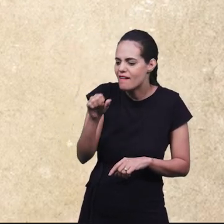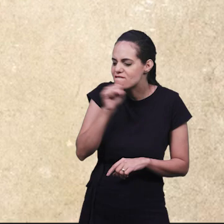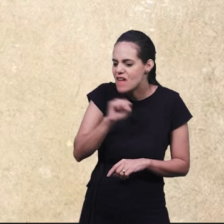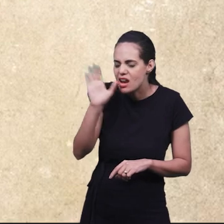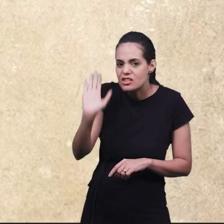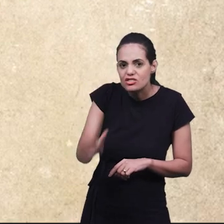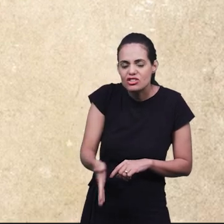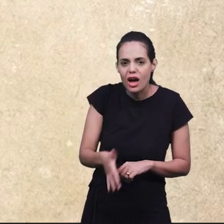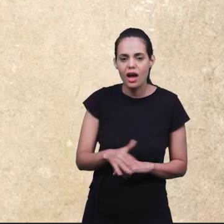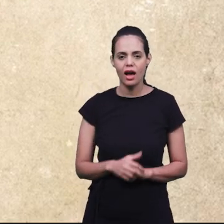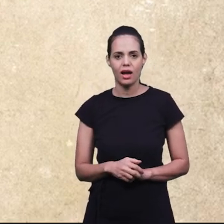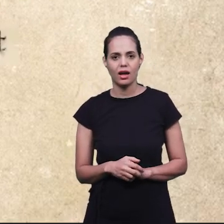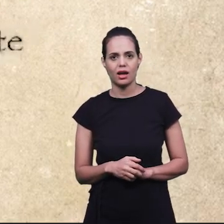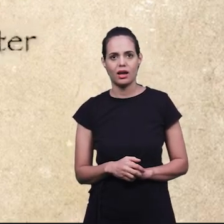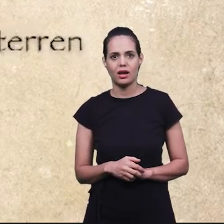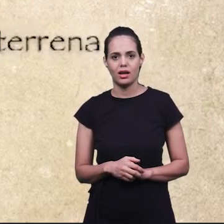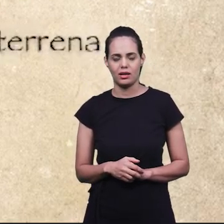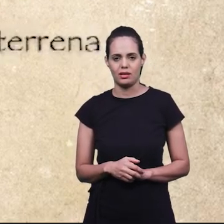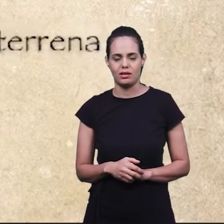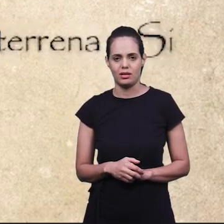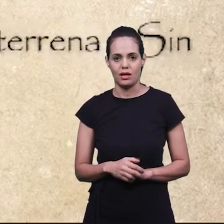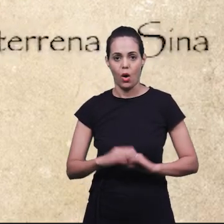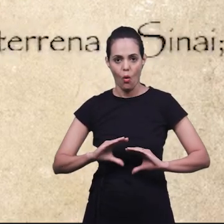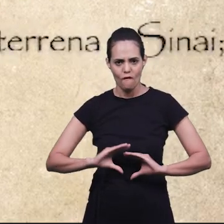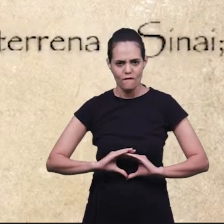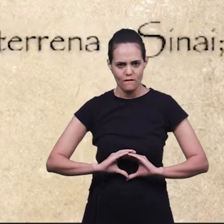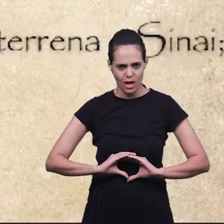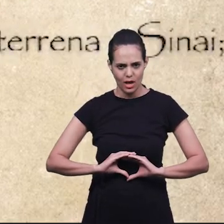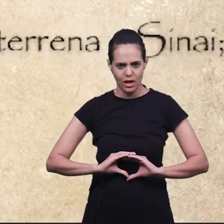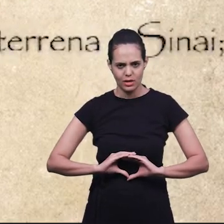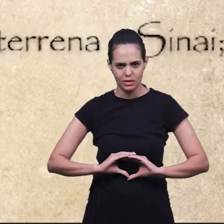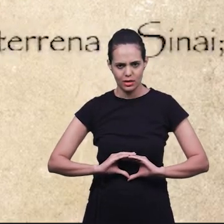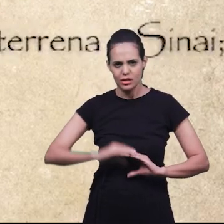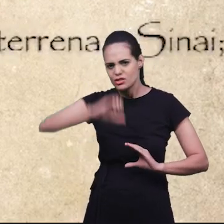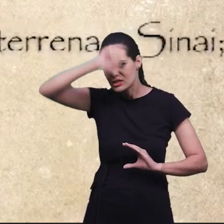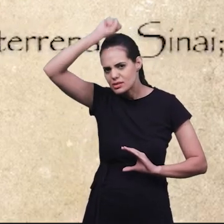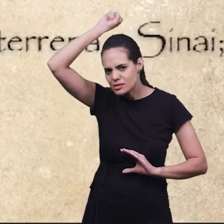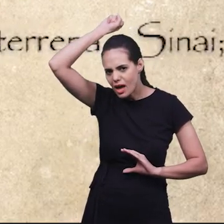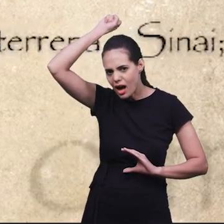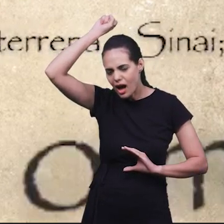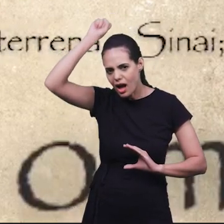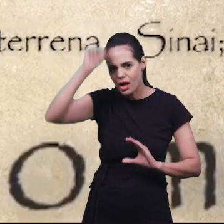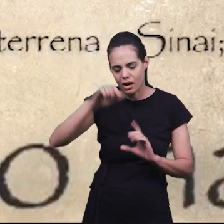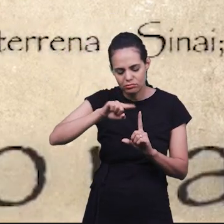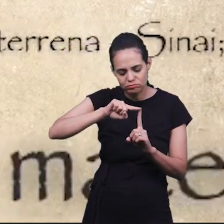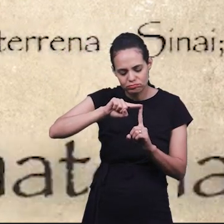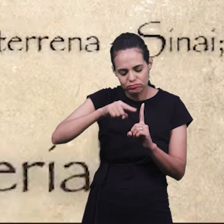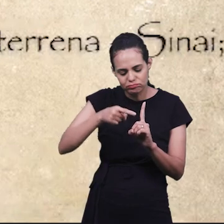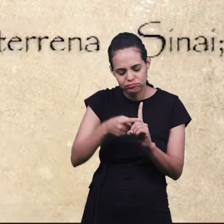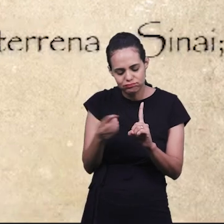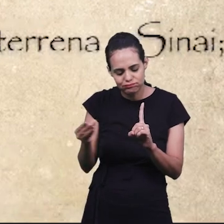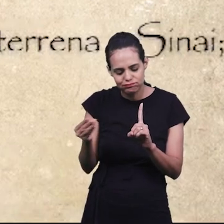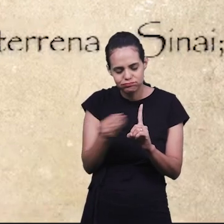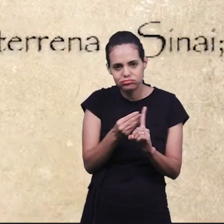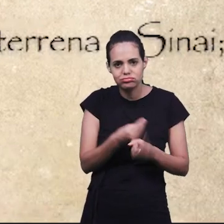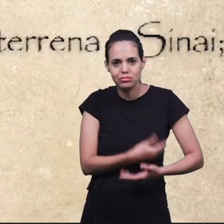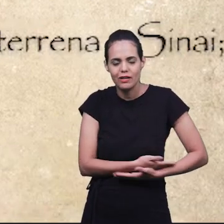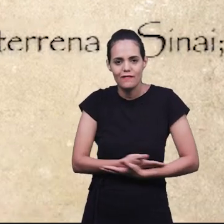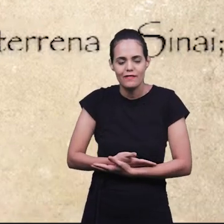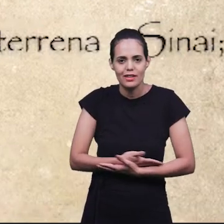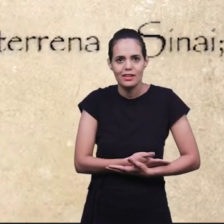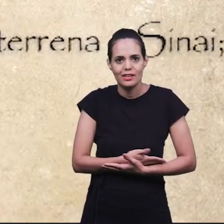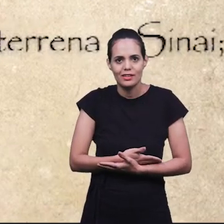Então Deus fez um milagre para que o ventre amortecido dela gerasse.